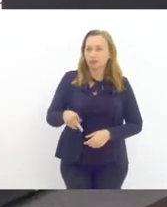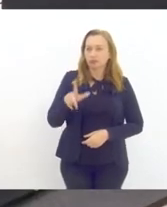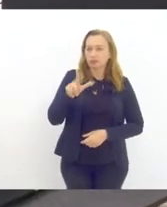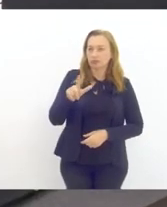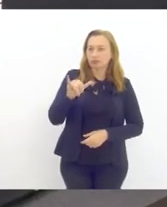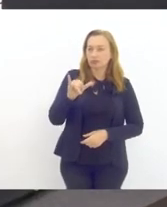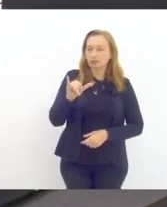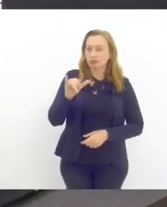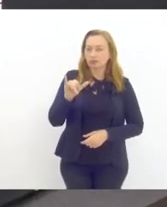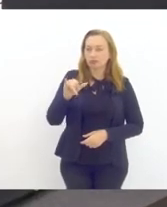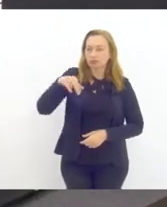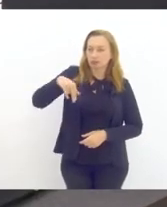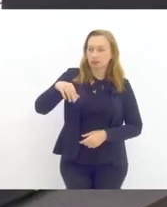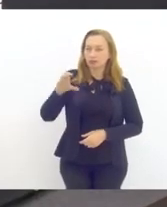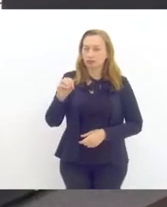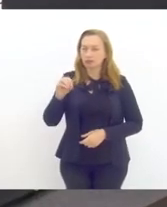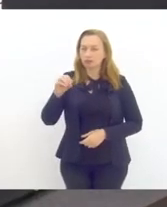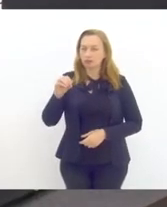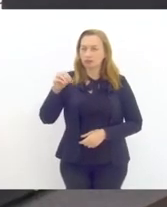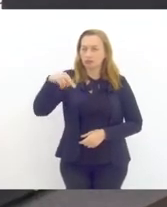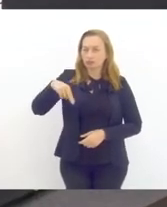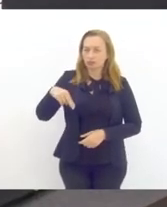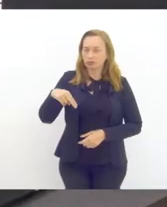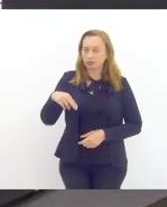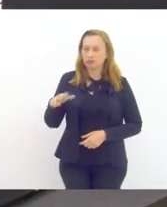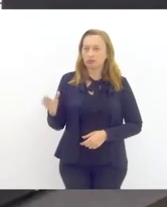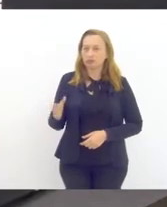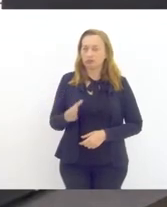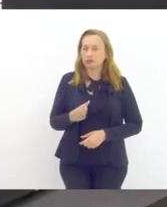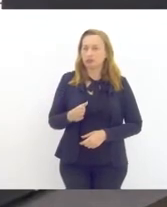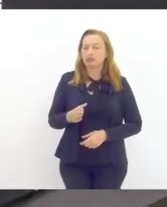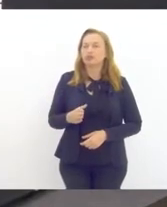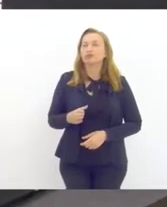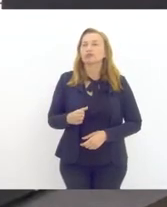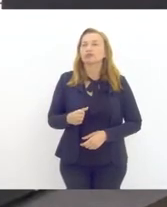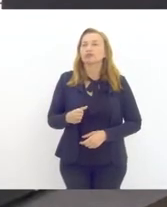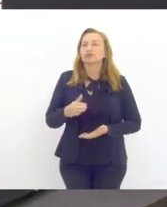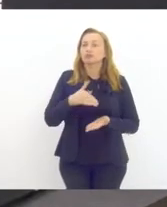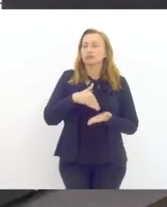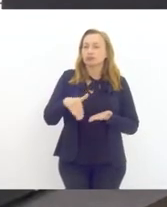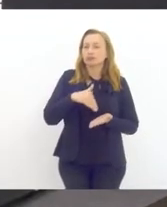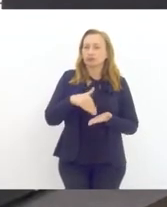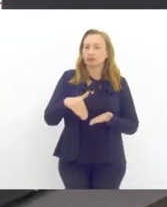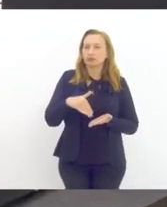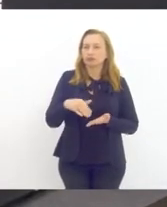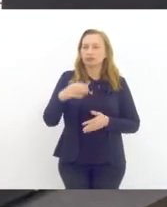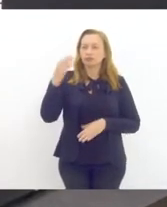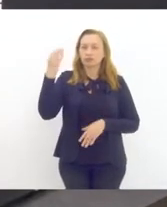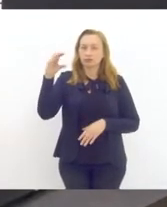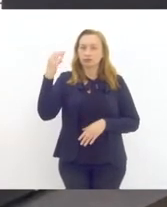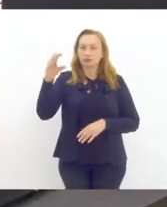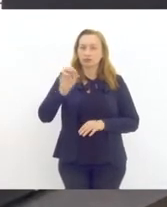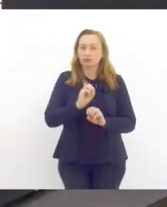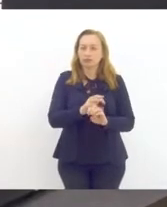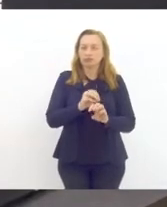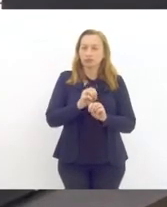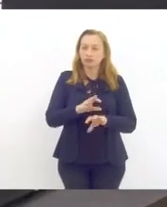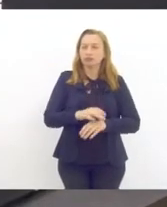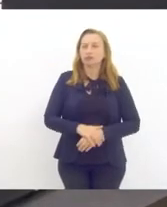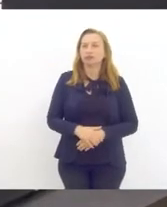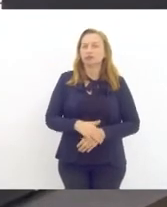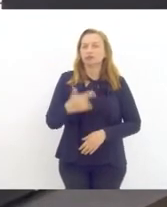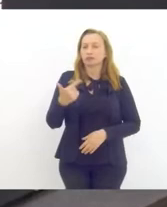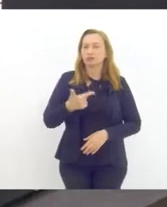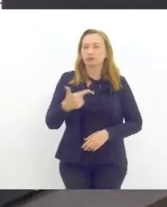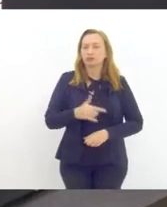Santos, secretário de Educação de Niterói. Cadê ele? Seja bem-vindo. Segundo,